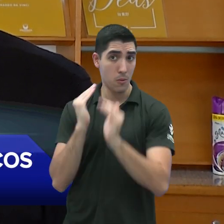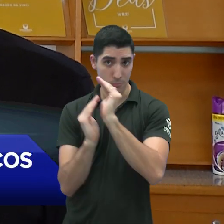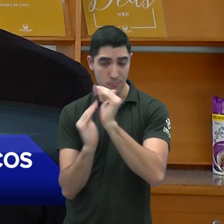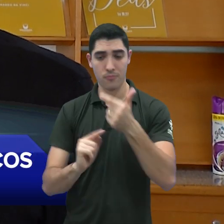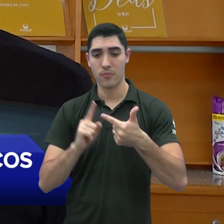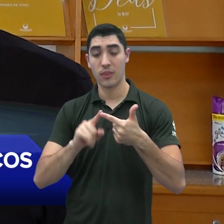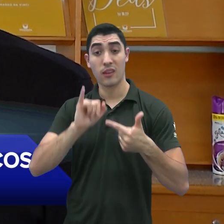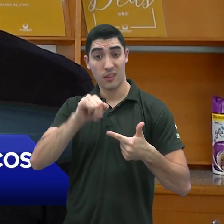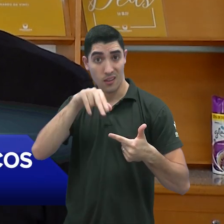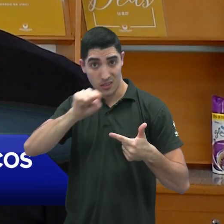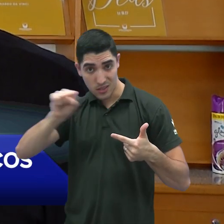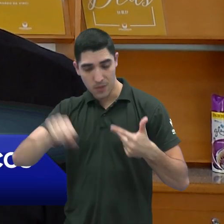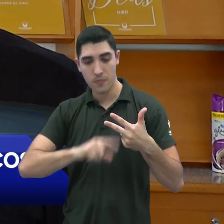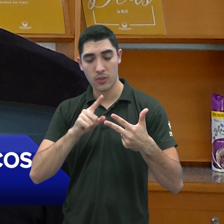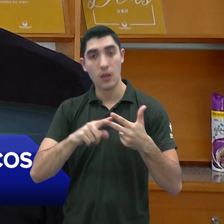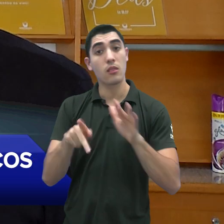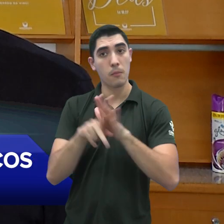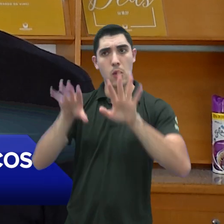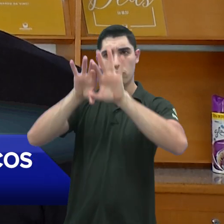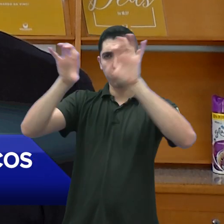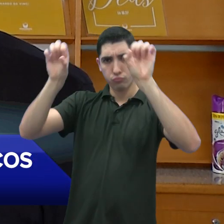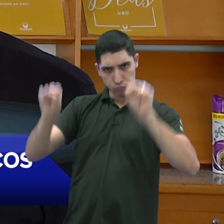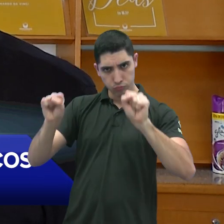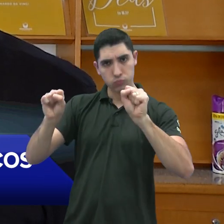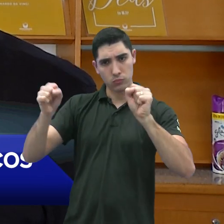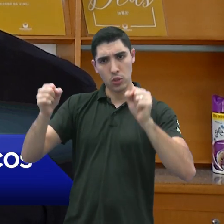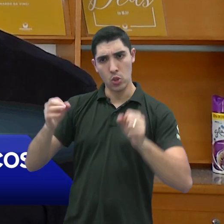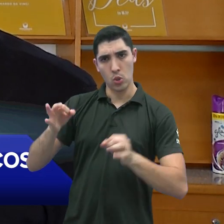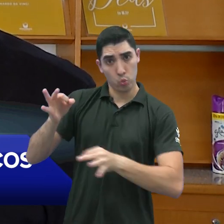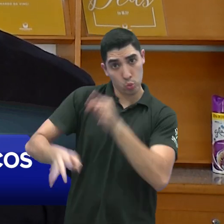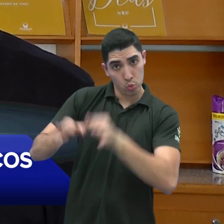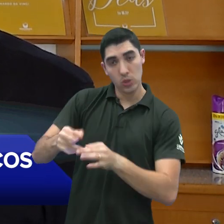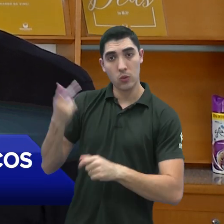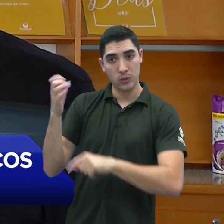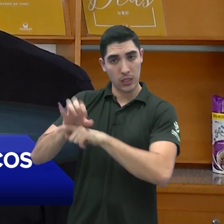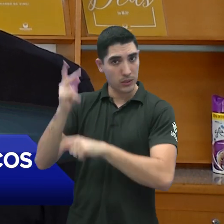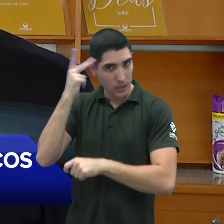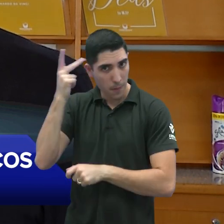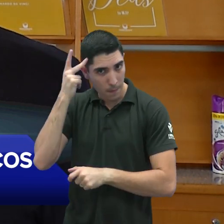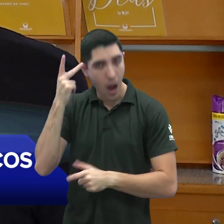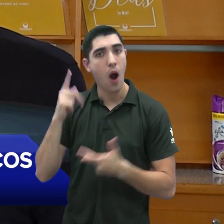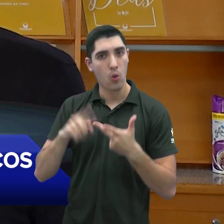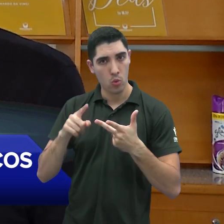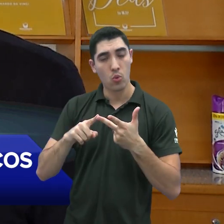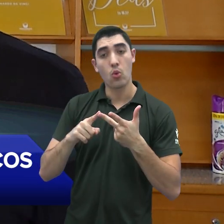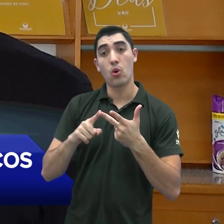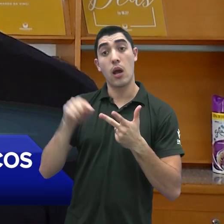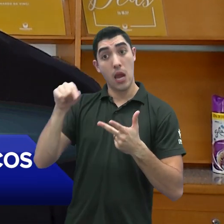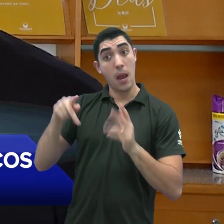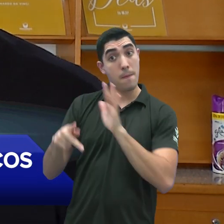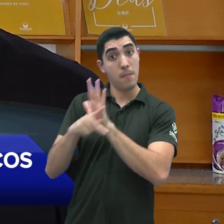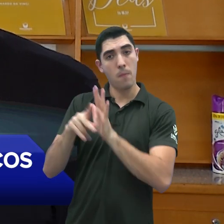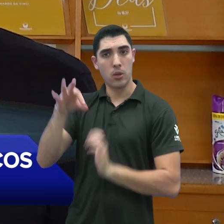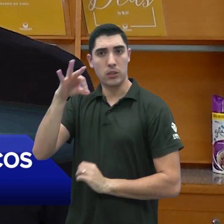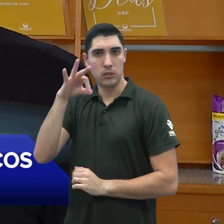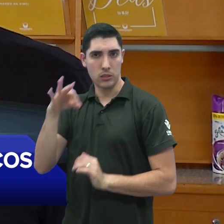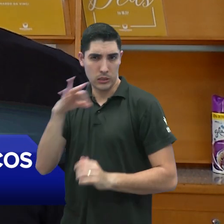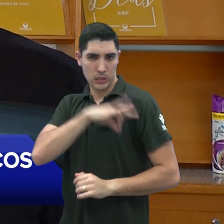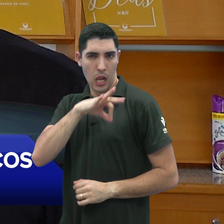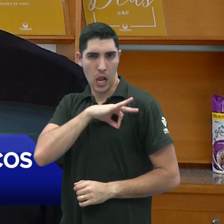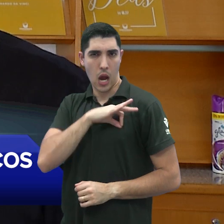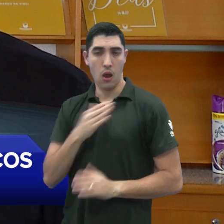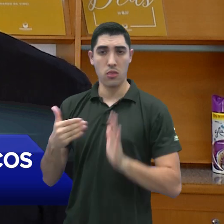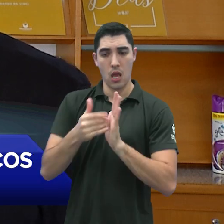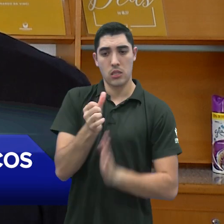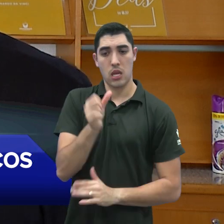INSS, o Tribunal de Justiça do Estado de São Paulo, com cargo de escrevente técnico judiciário, que é um cargo de nível médio, salário acima de R$6